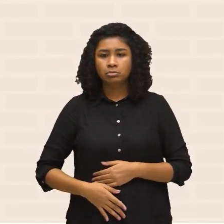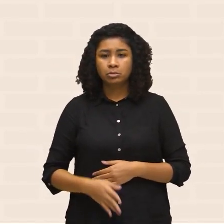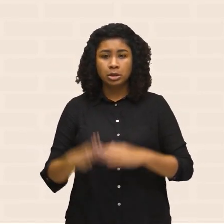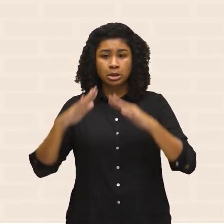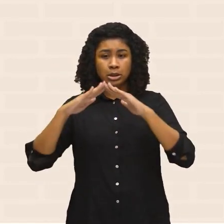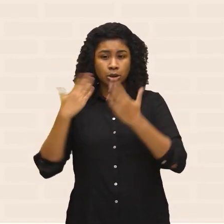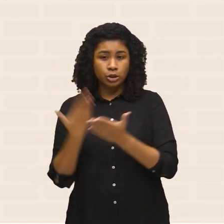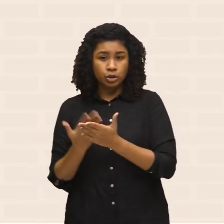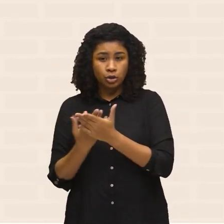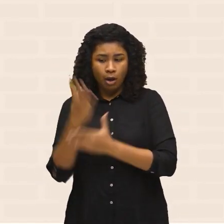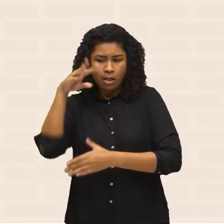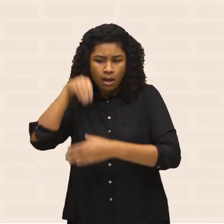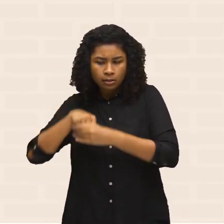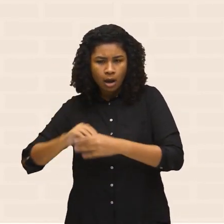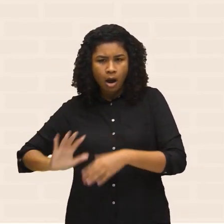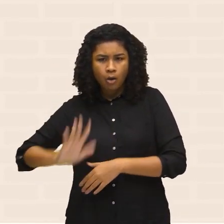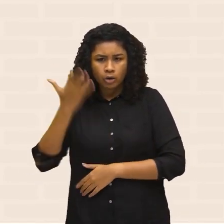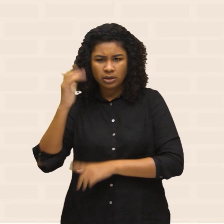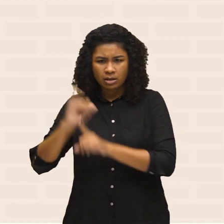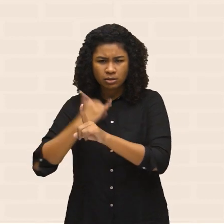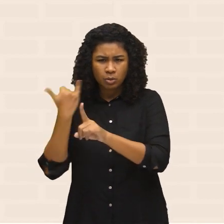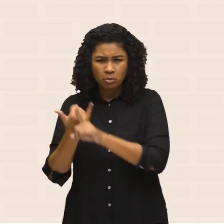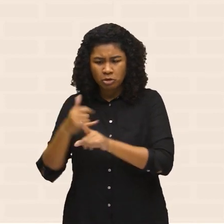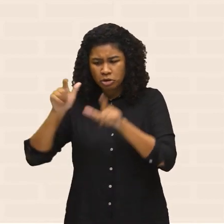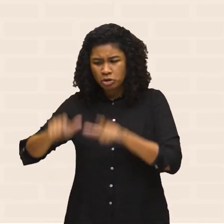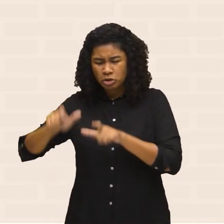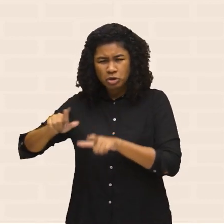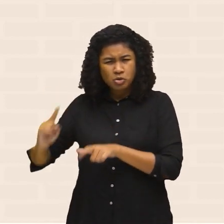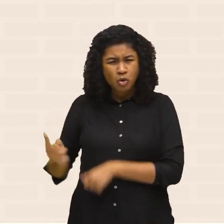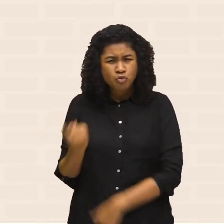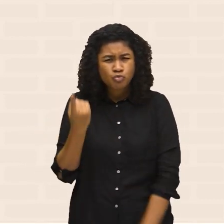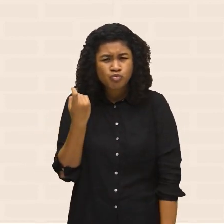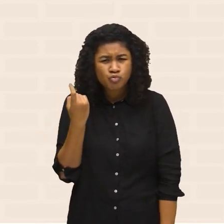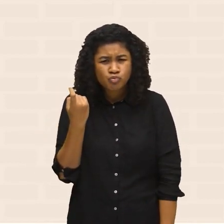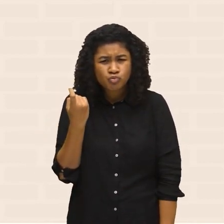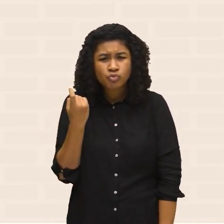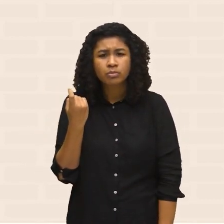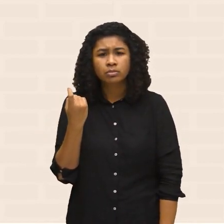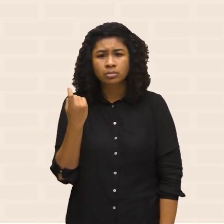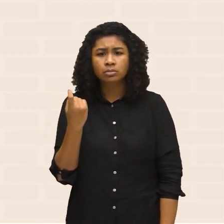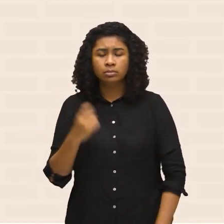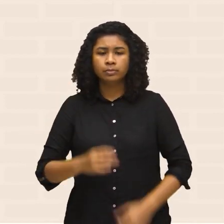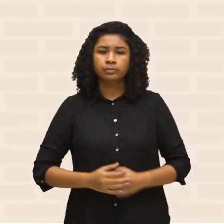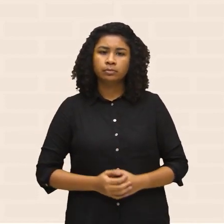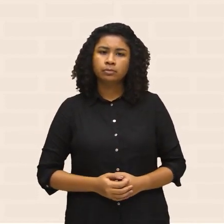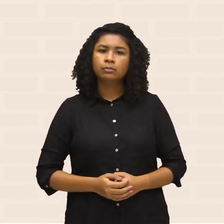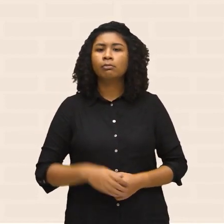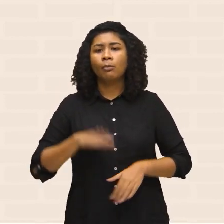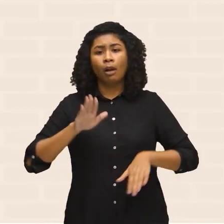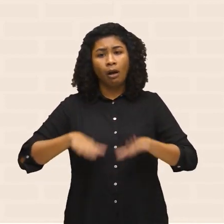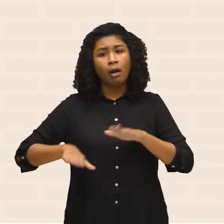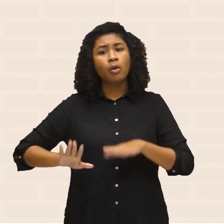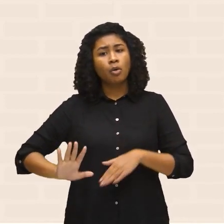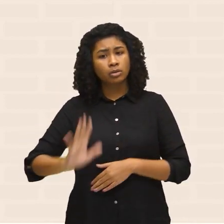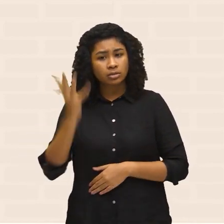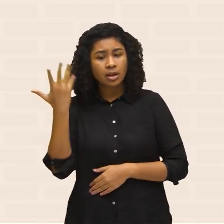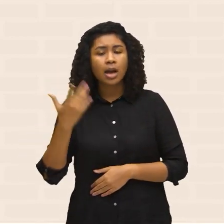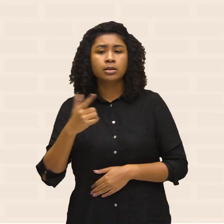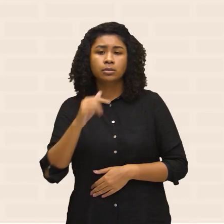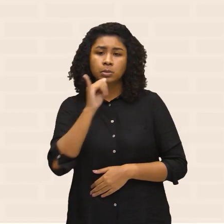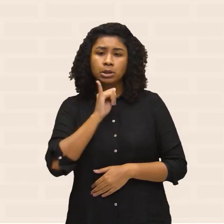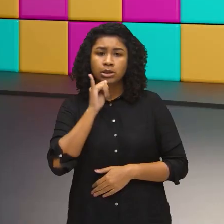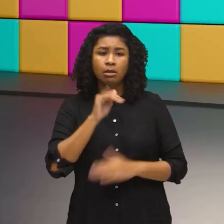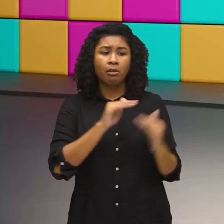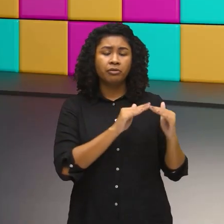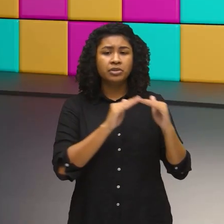verificar essas figuras que nos mostram que tem uma garotinha que pode estar na vizinhança, né? Então, ela pode